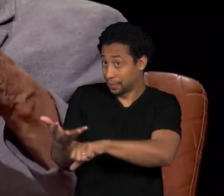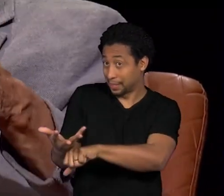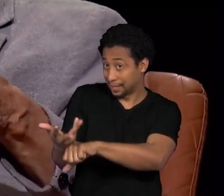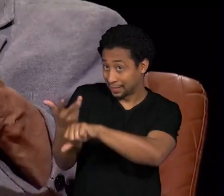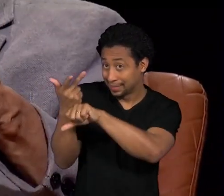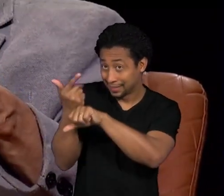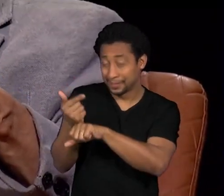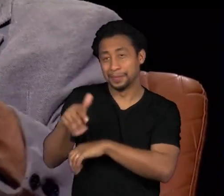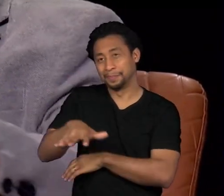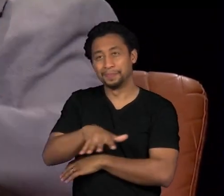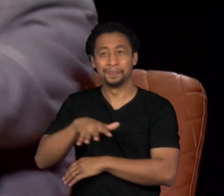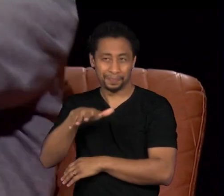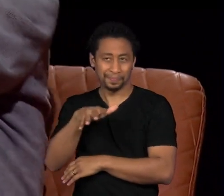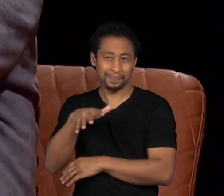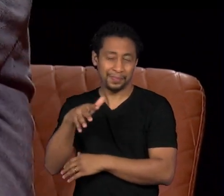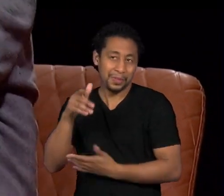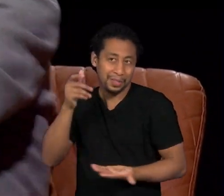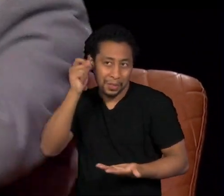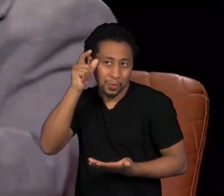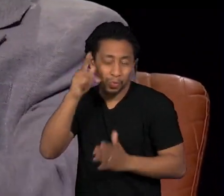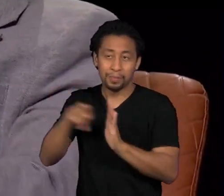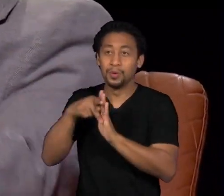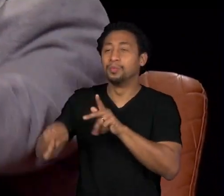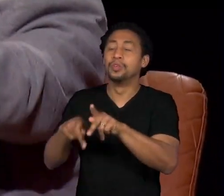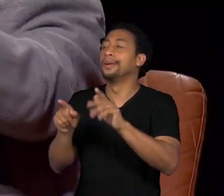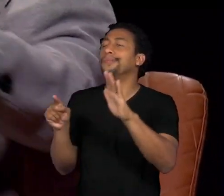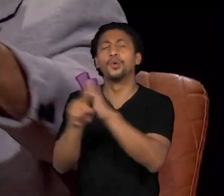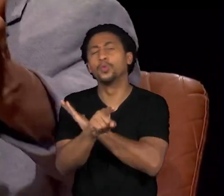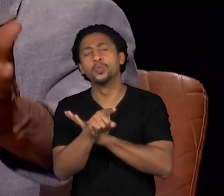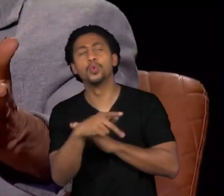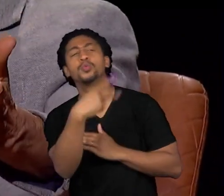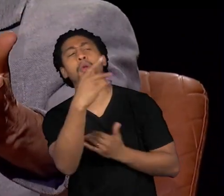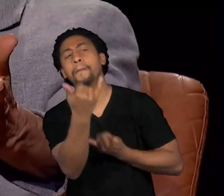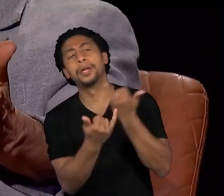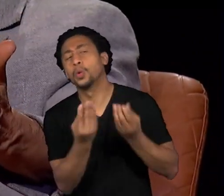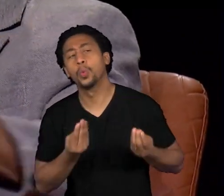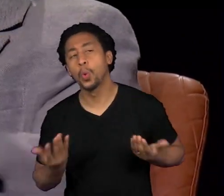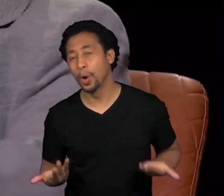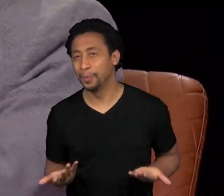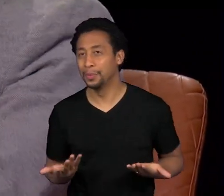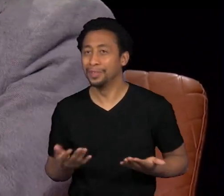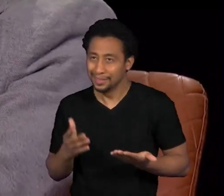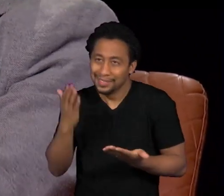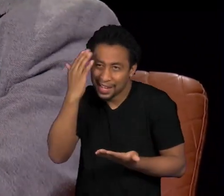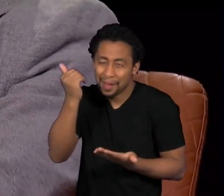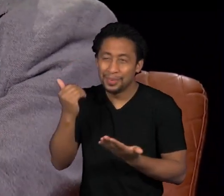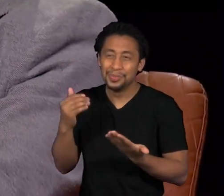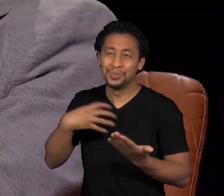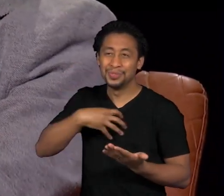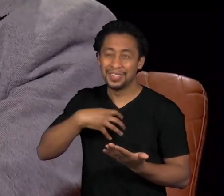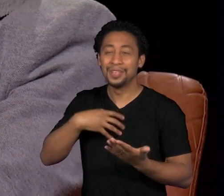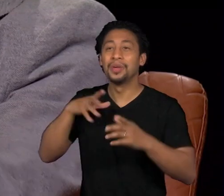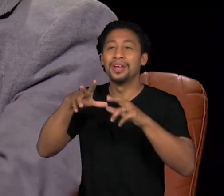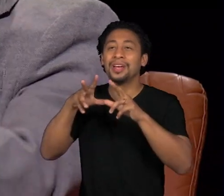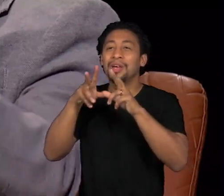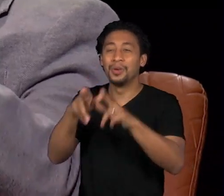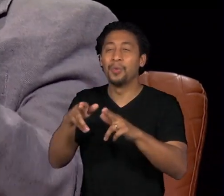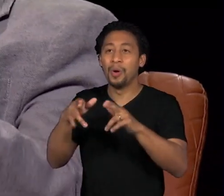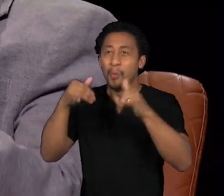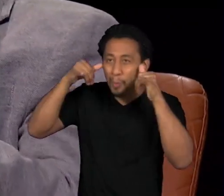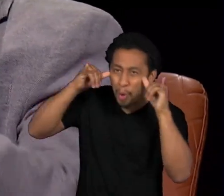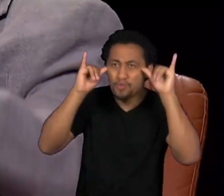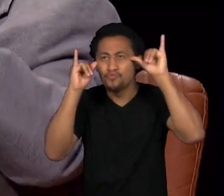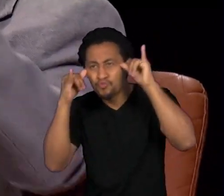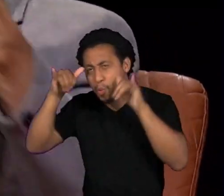ser o brinquedo querendo dizer onde é que vai ser o cavalo marinho onde é que vai ser o bumba meu boi né então e como